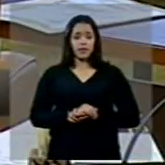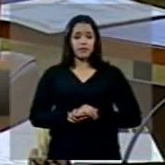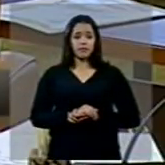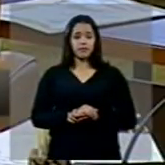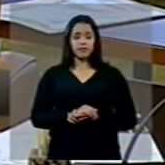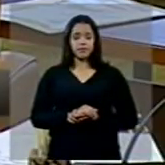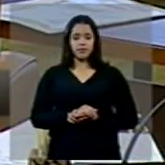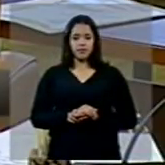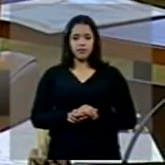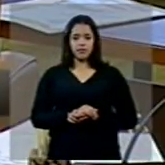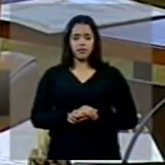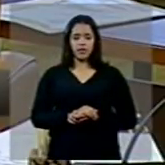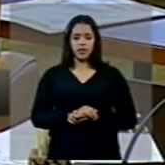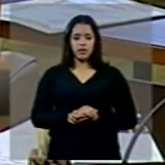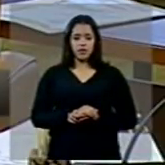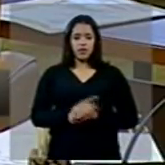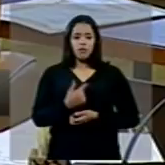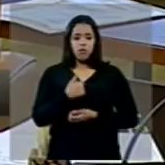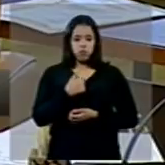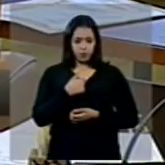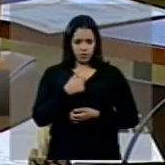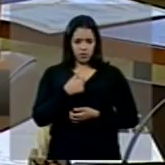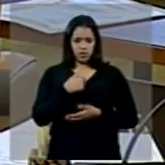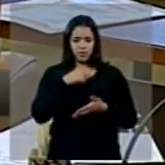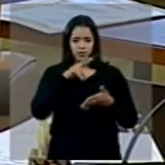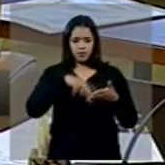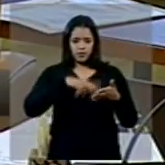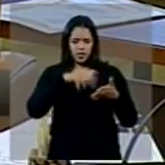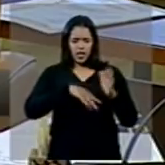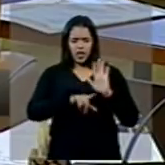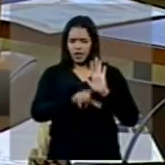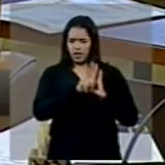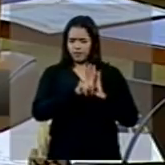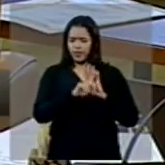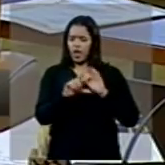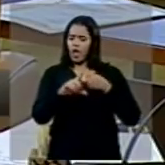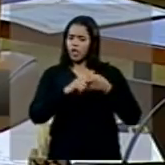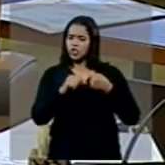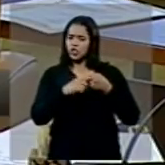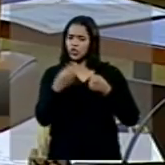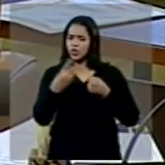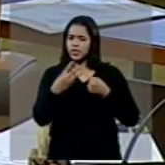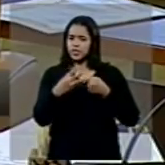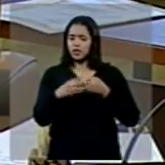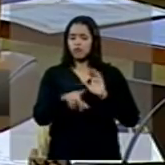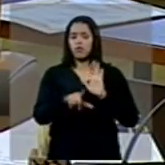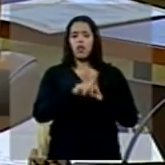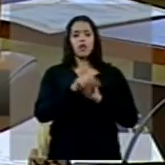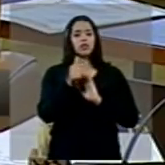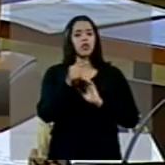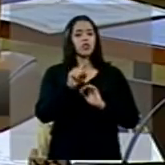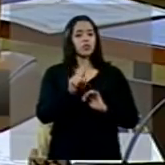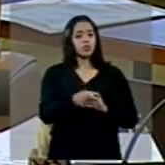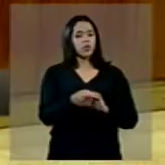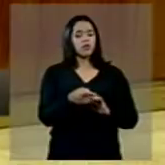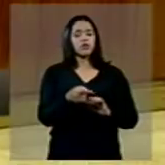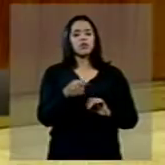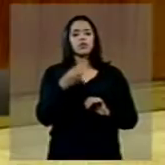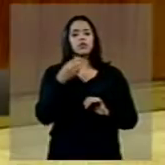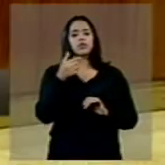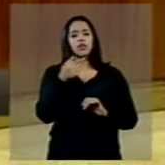Fachin, eu vou me permitir ler o texto da lei, ministro Barroso. Pois não. É, diz o artigo 3º da lei 7.444.